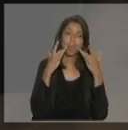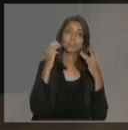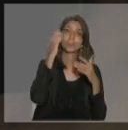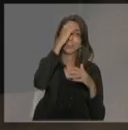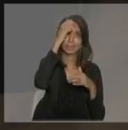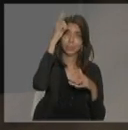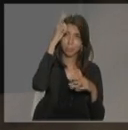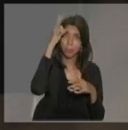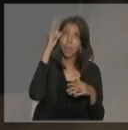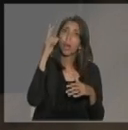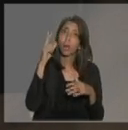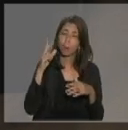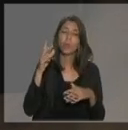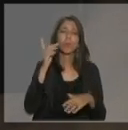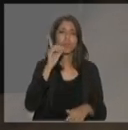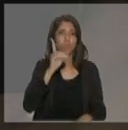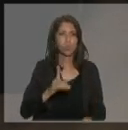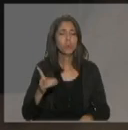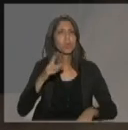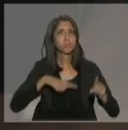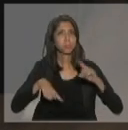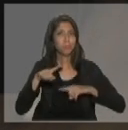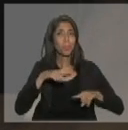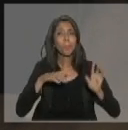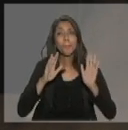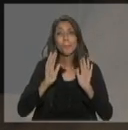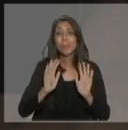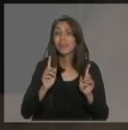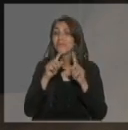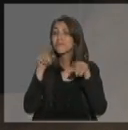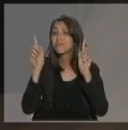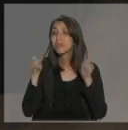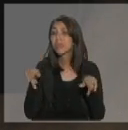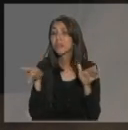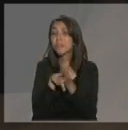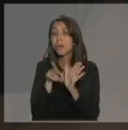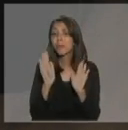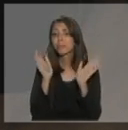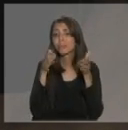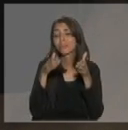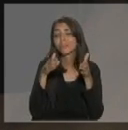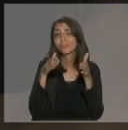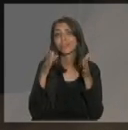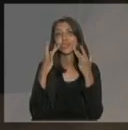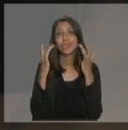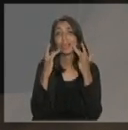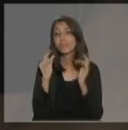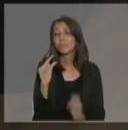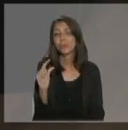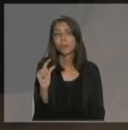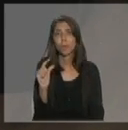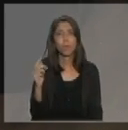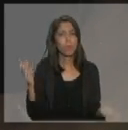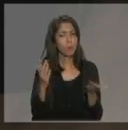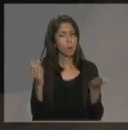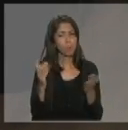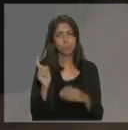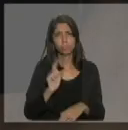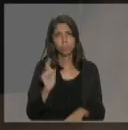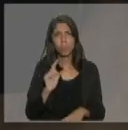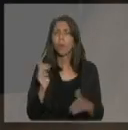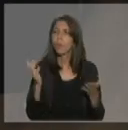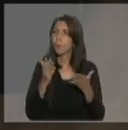Municipal, muito bem dirigido pela senhora Tatiana Nescova, mas eram funcionários públicos do Teatro Municipal. E poucos. E poucos. Hoje em dia nós